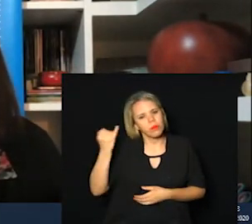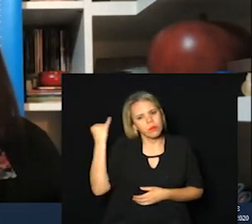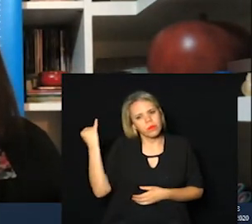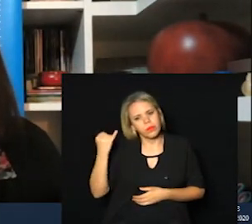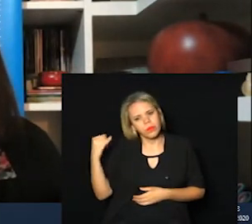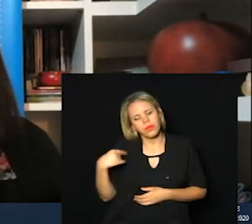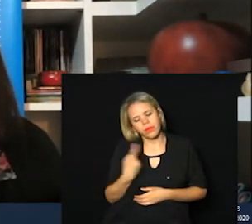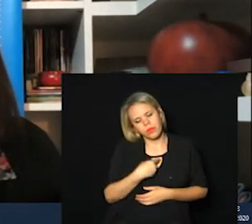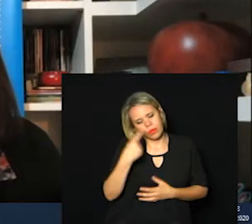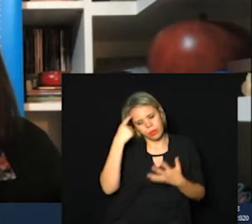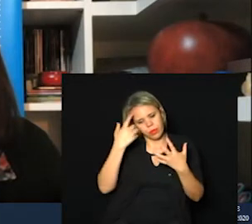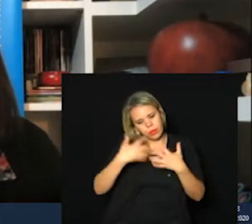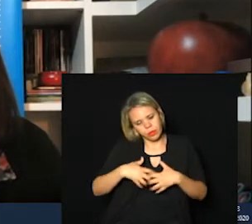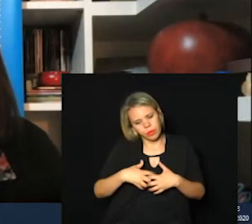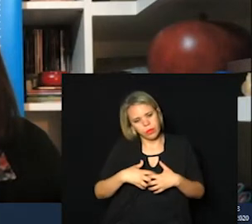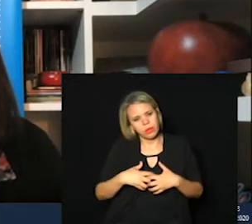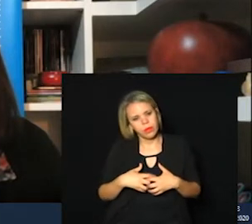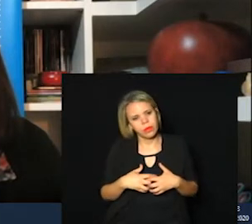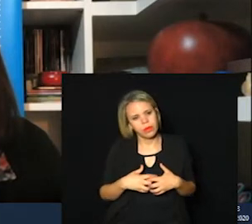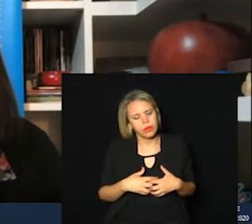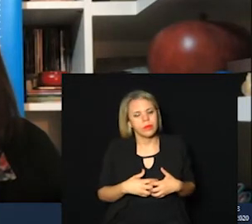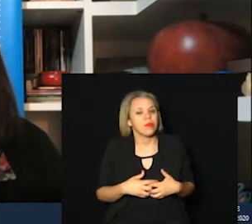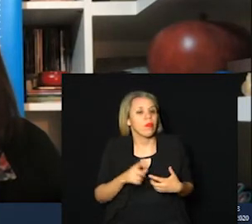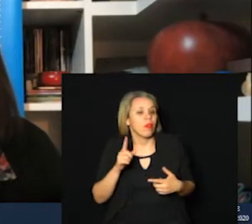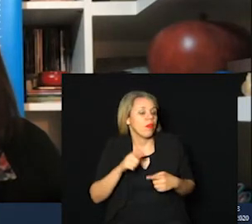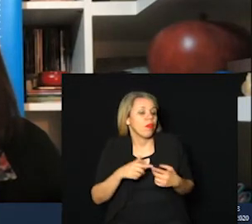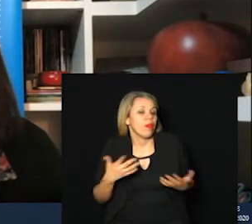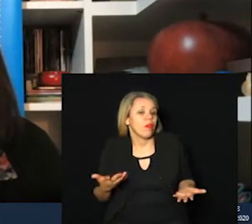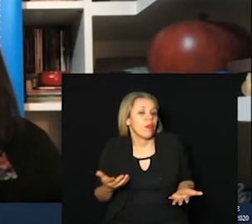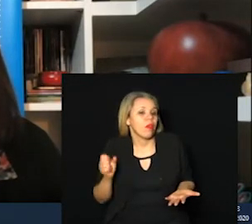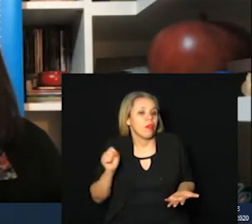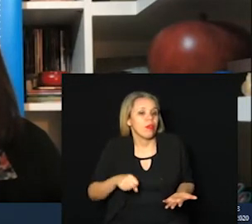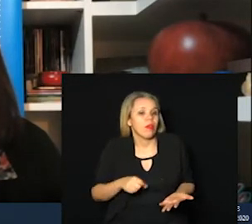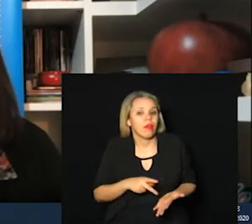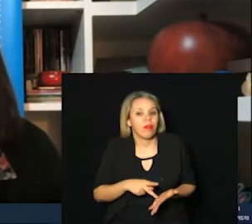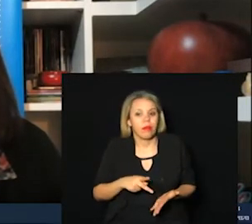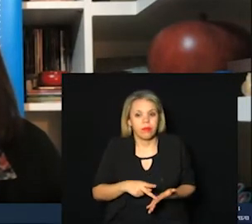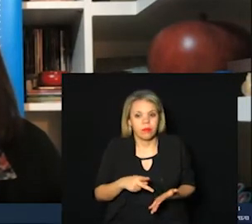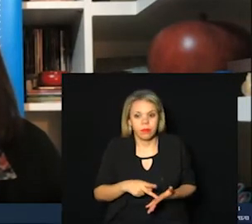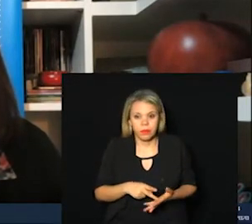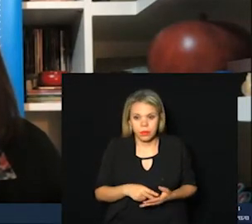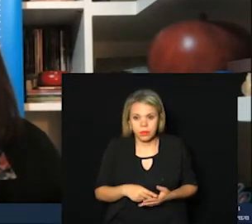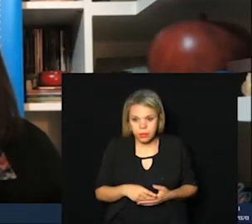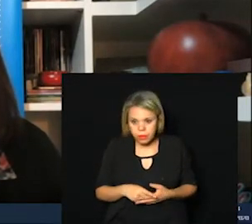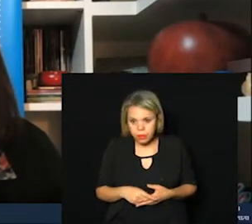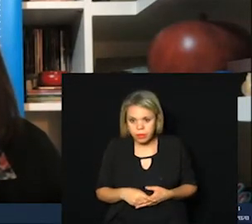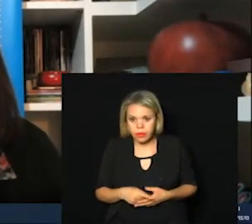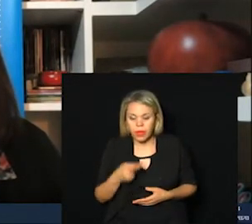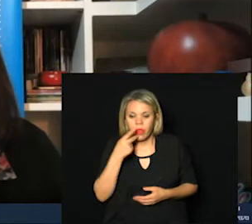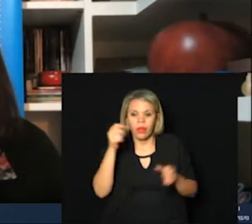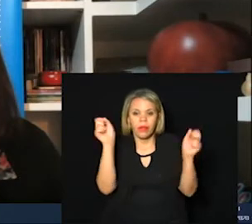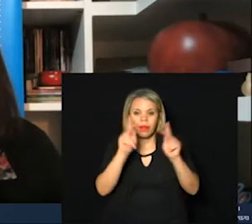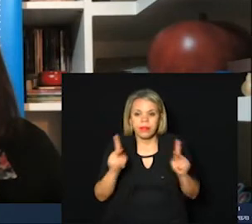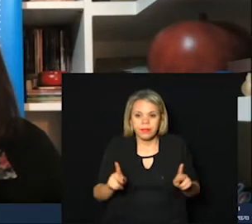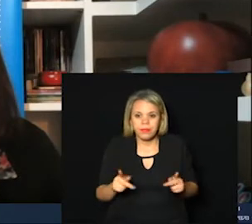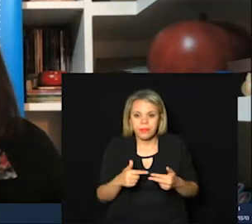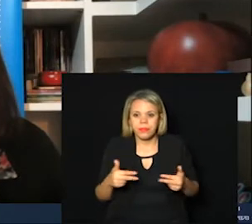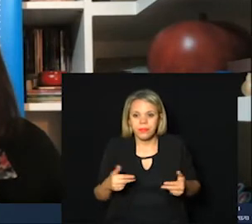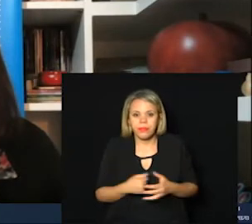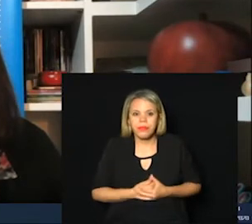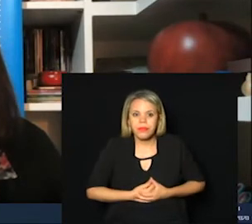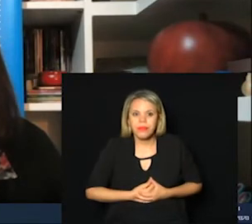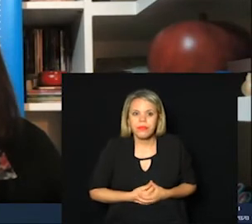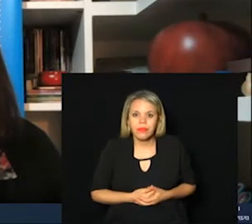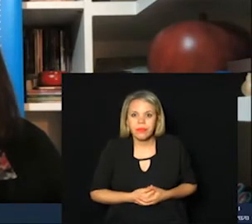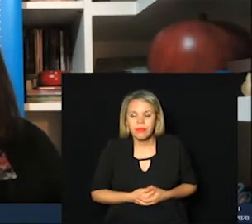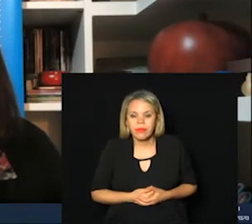gente pensar como uma ferramenta, né? Sim. Porque a gente fala da paz, uma das coisas que a